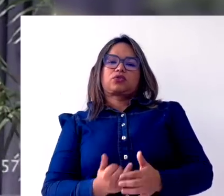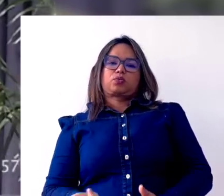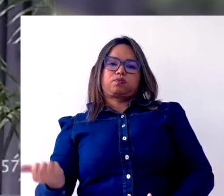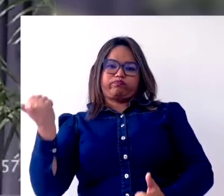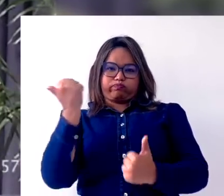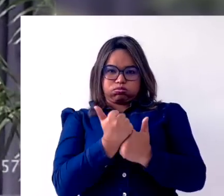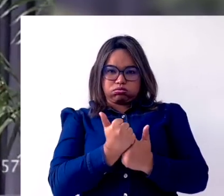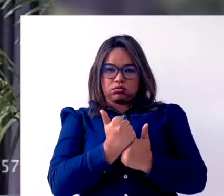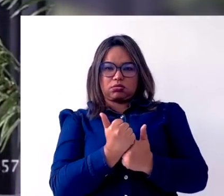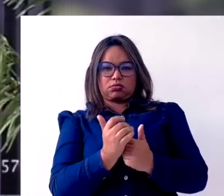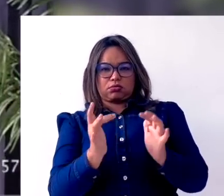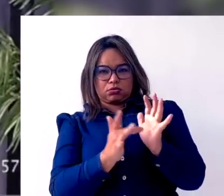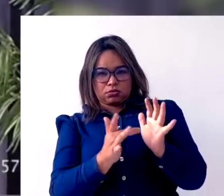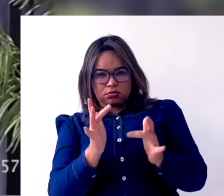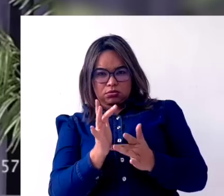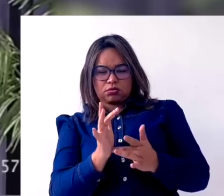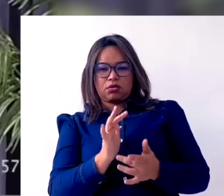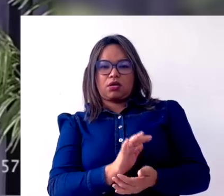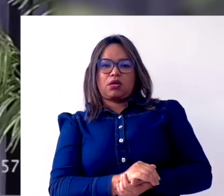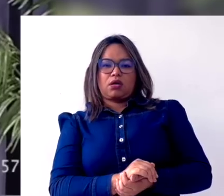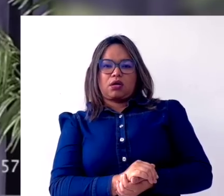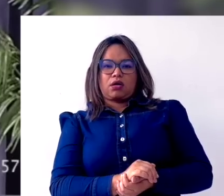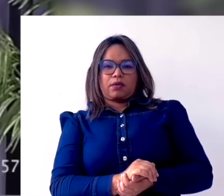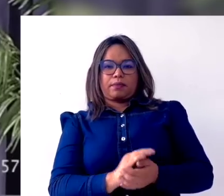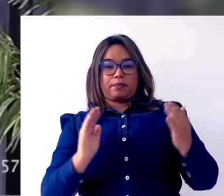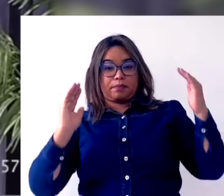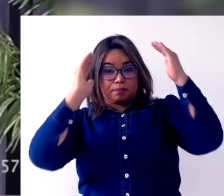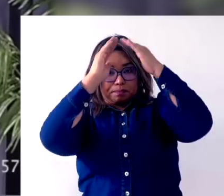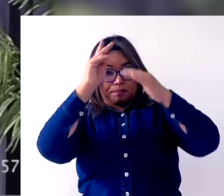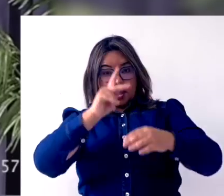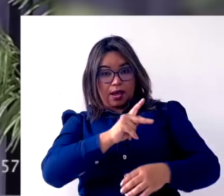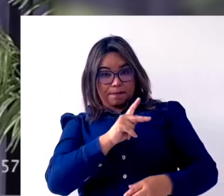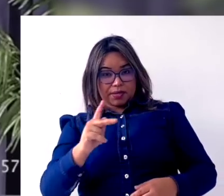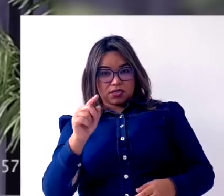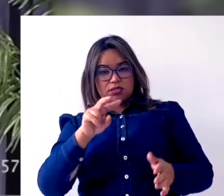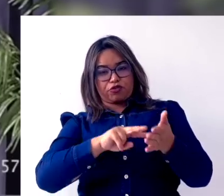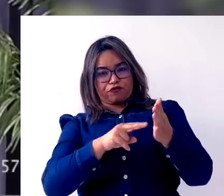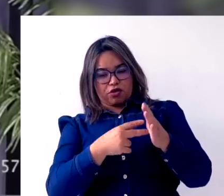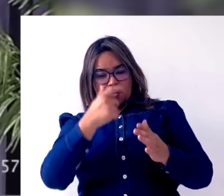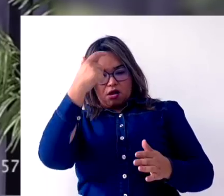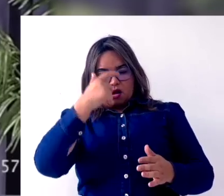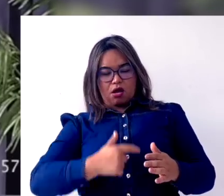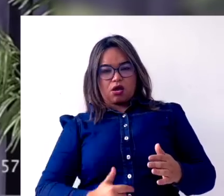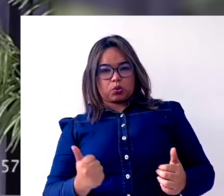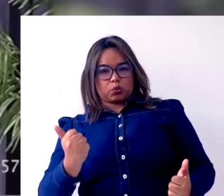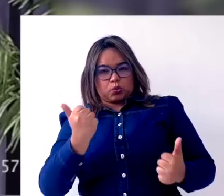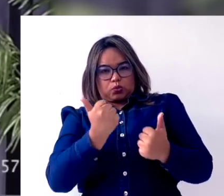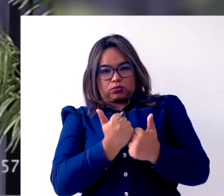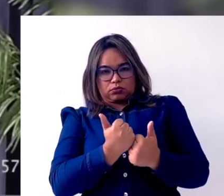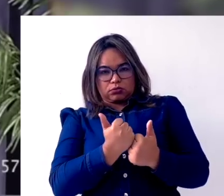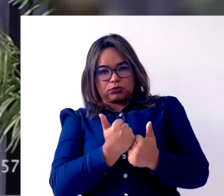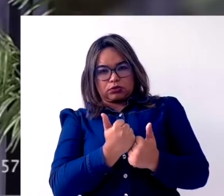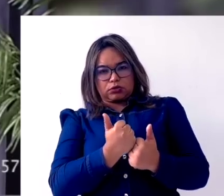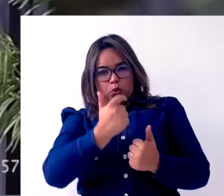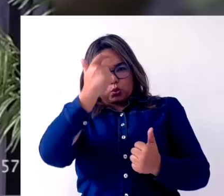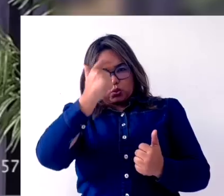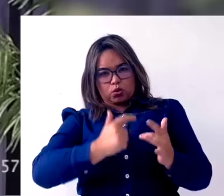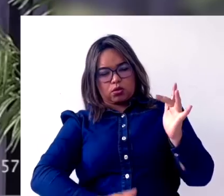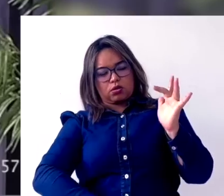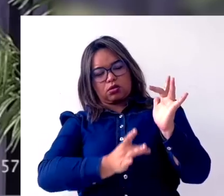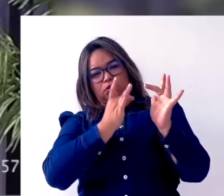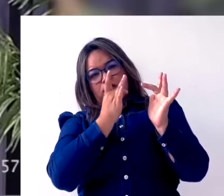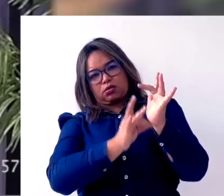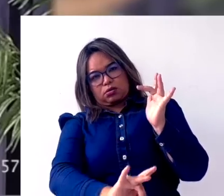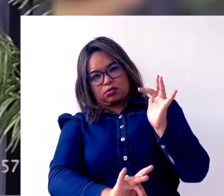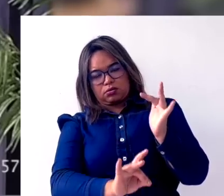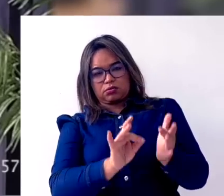O papado diz, coloquem-me no lugar de Jesus Cristo, chamem-me de anticristo. Ele não poderia ter